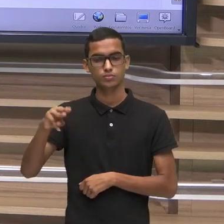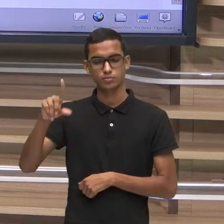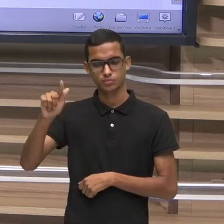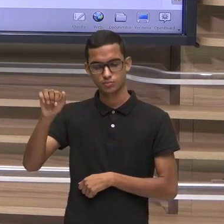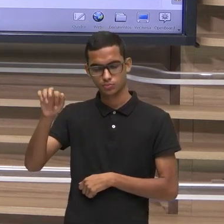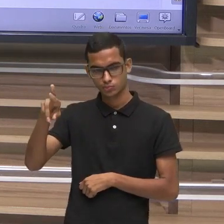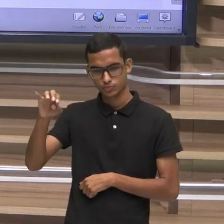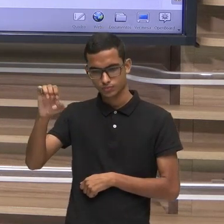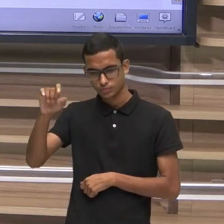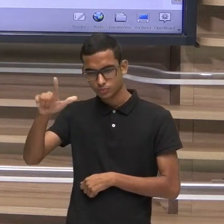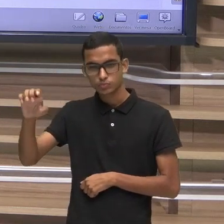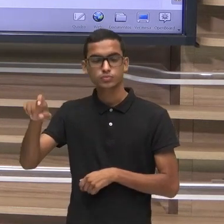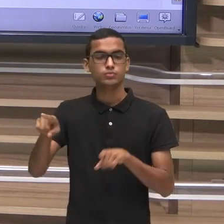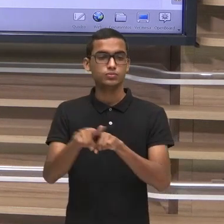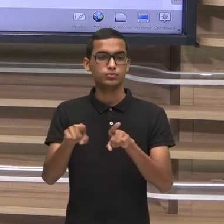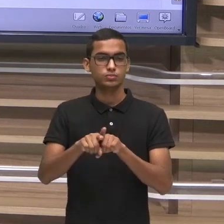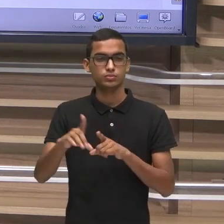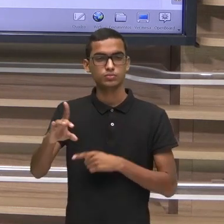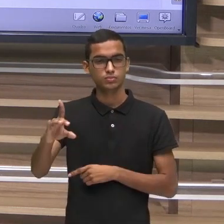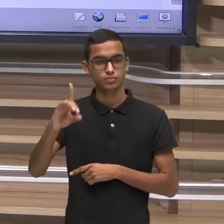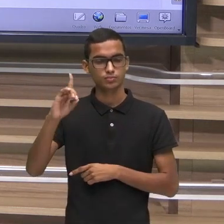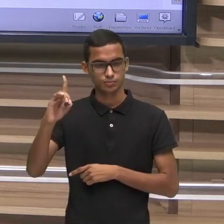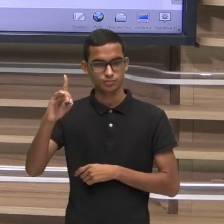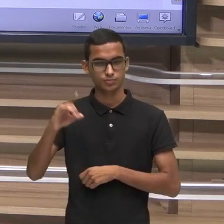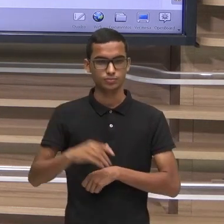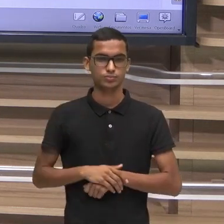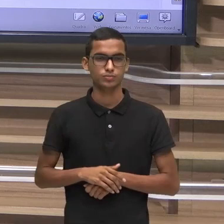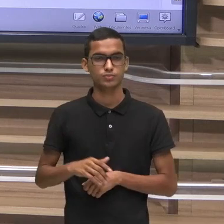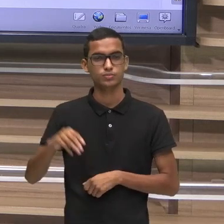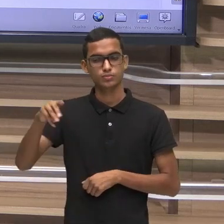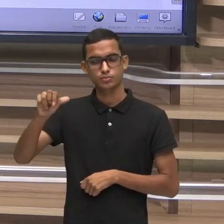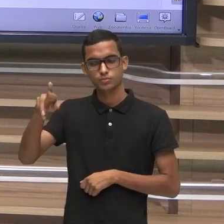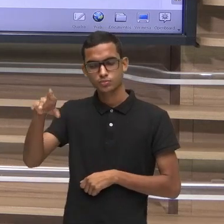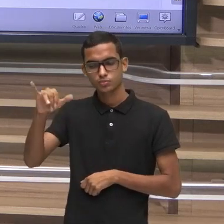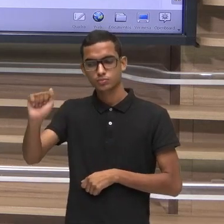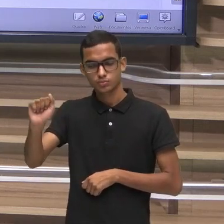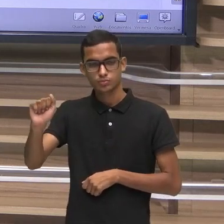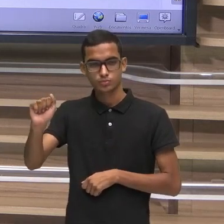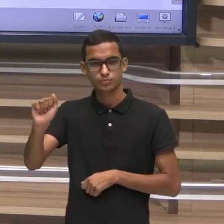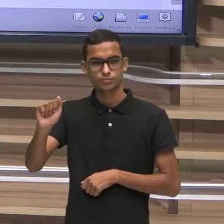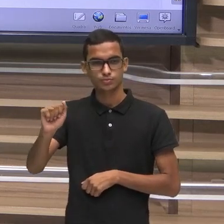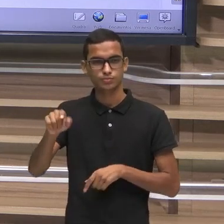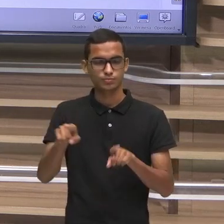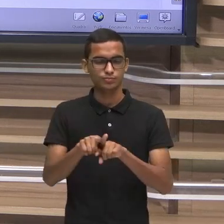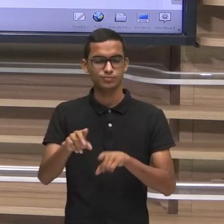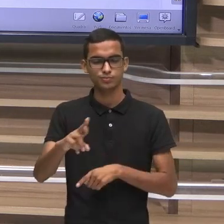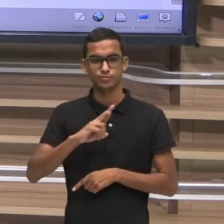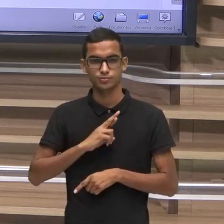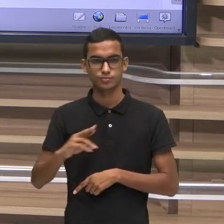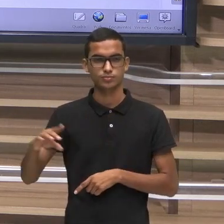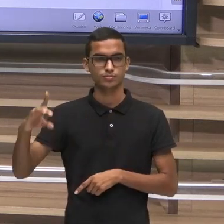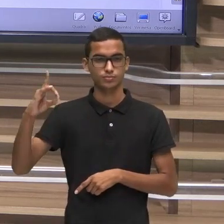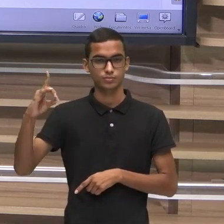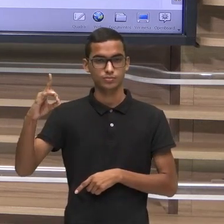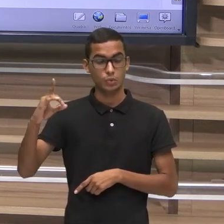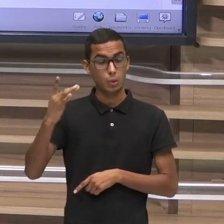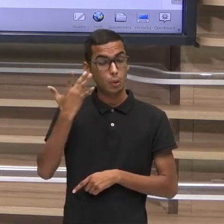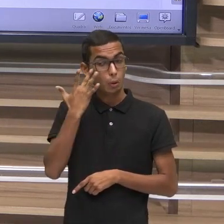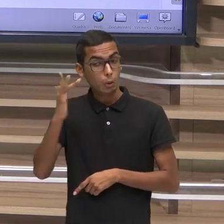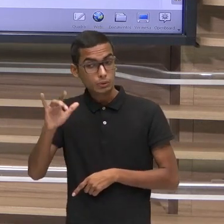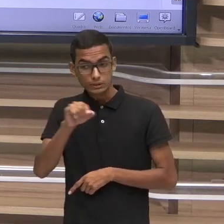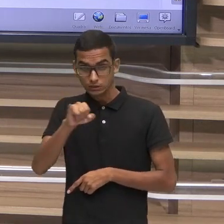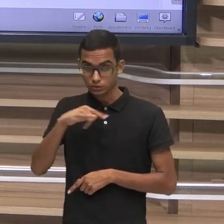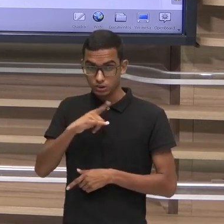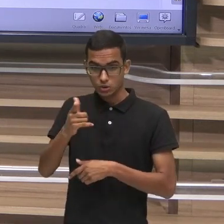e a Maria Arruda também é a alternativa D. Puxa, eu não sei se vocês estão olhando no Google, mas eu espero que vocês